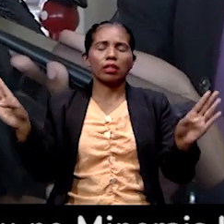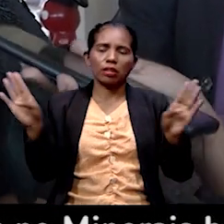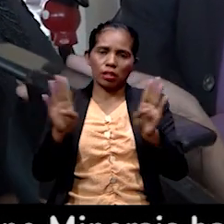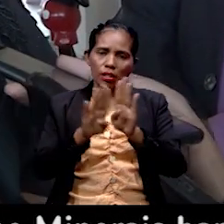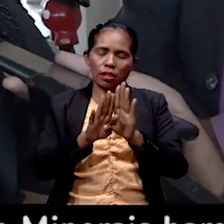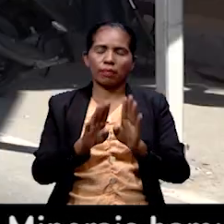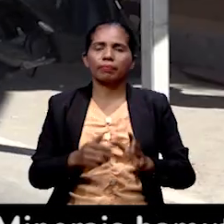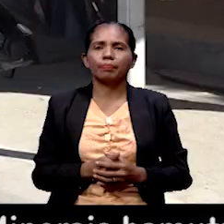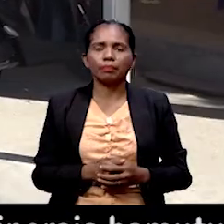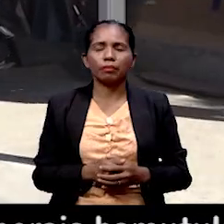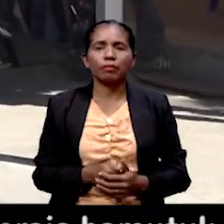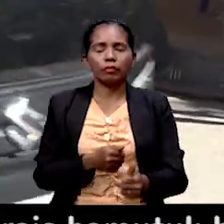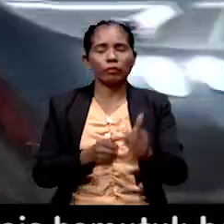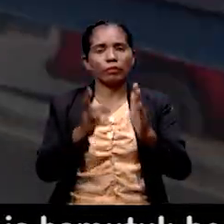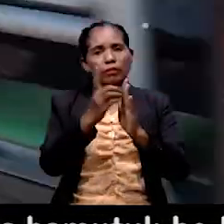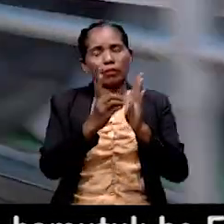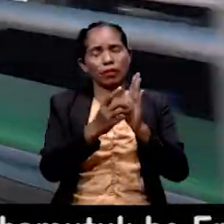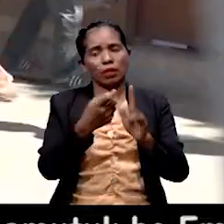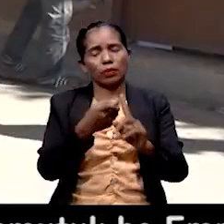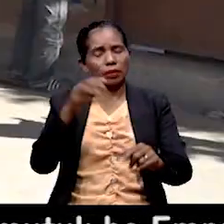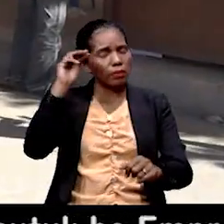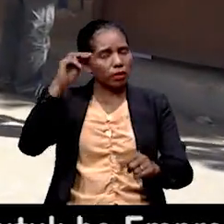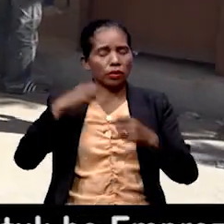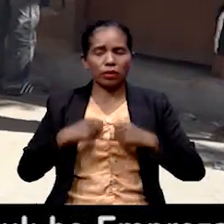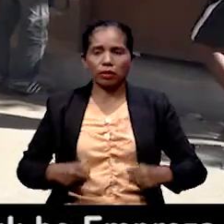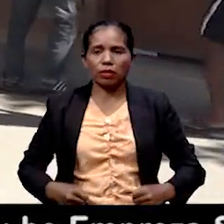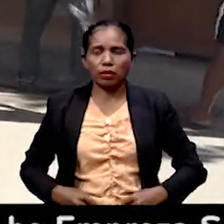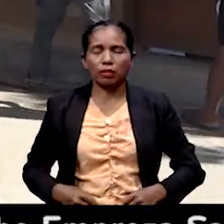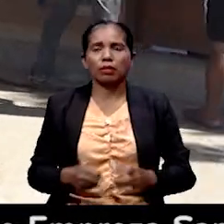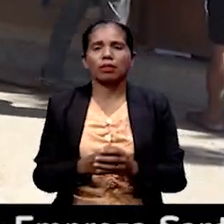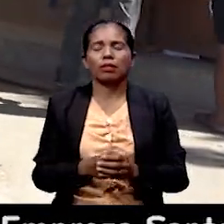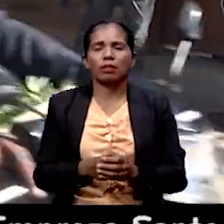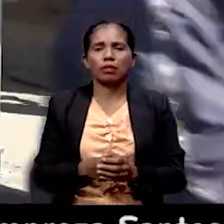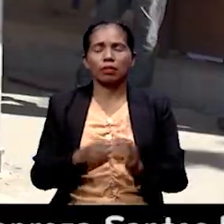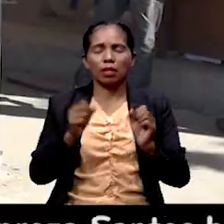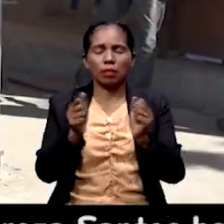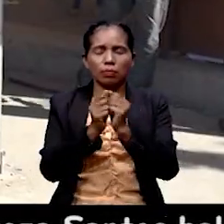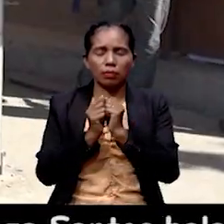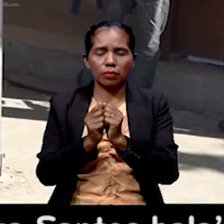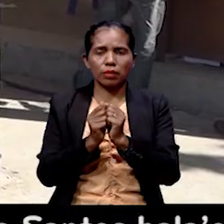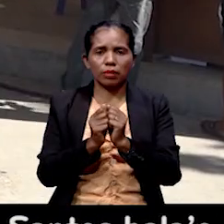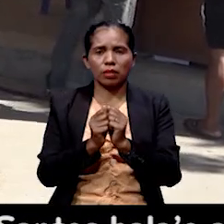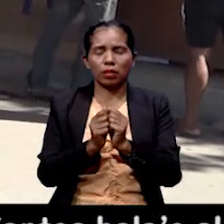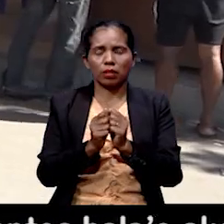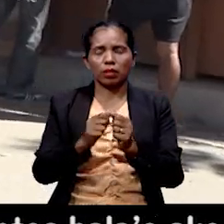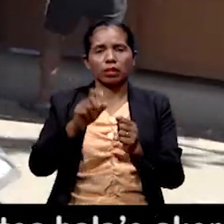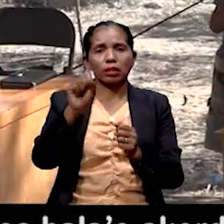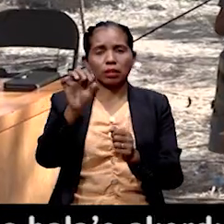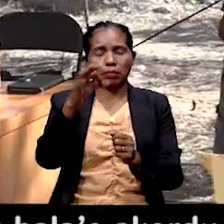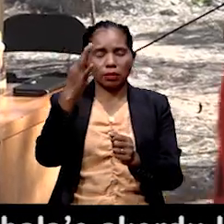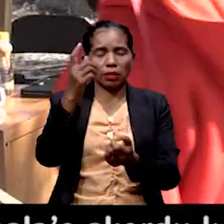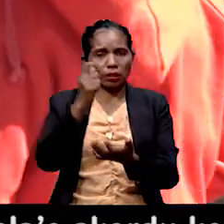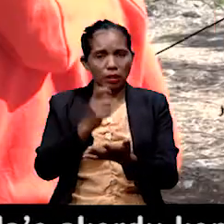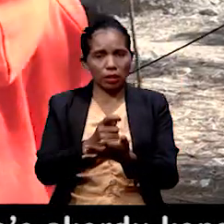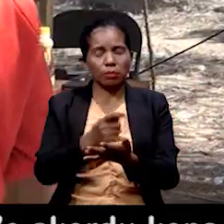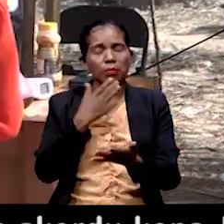sene. Terdaru susi Ministério Saúde to kinta ne haturu, kazu akumulativu konfirmado hamutu kurihun sanur sensia, kazu rekuperadu